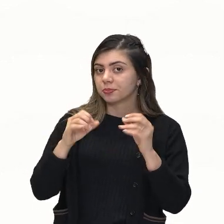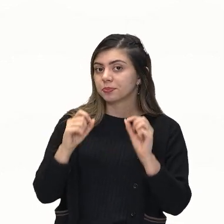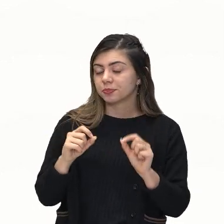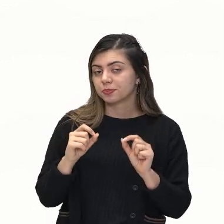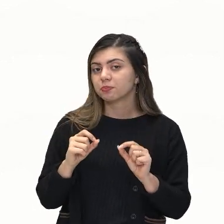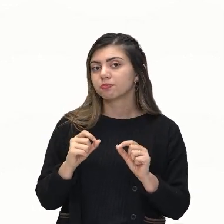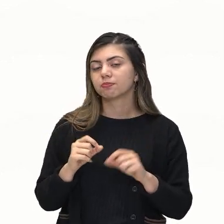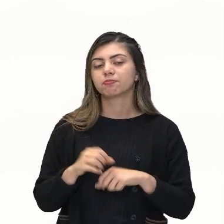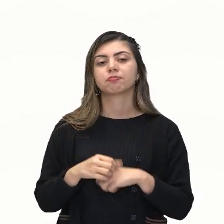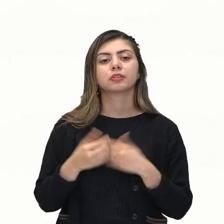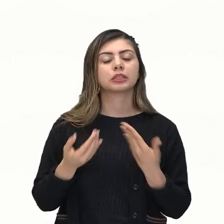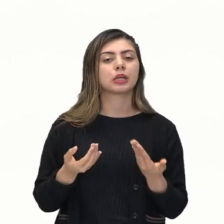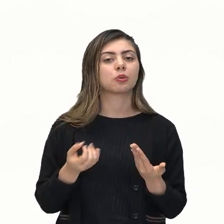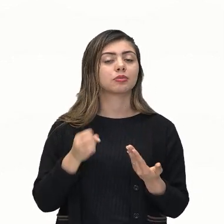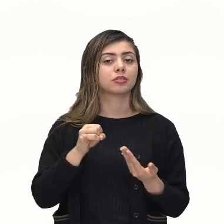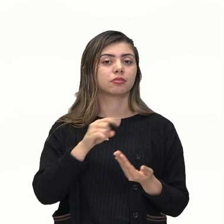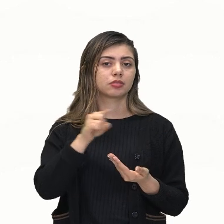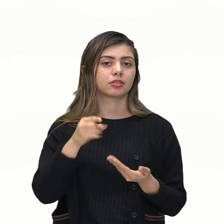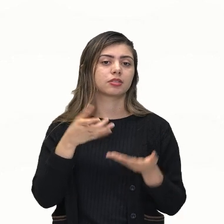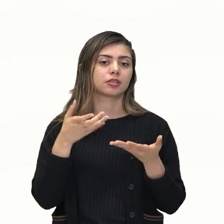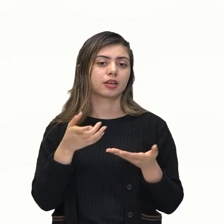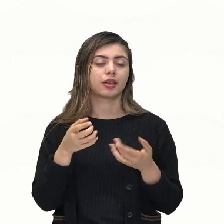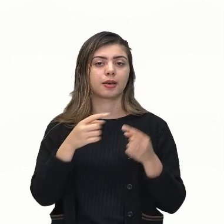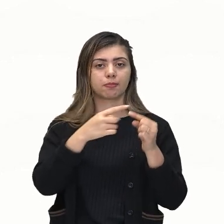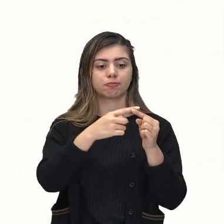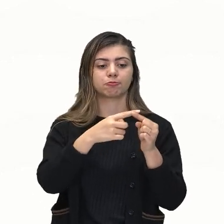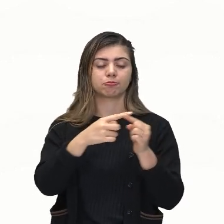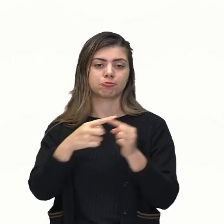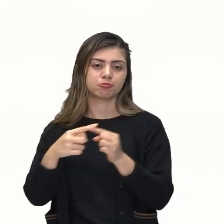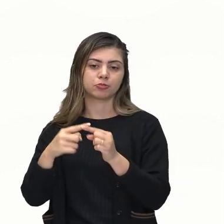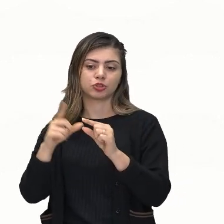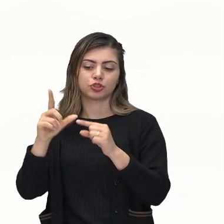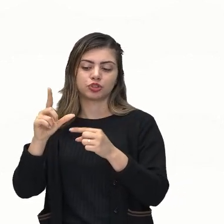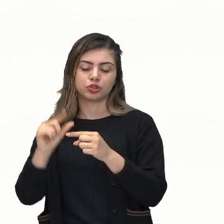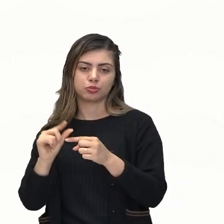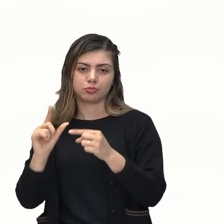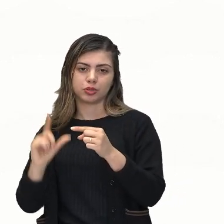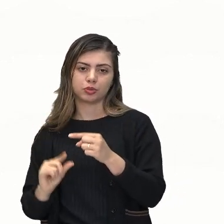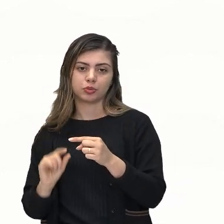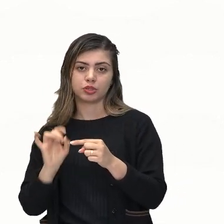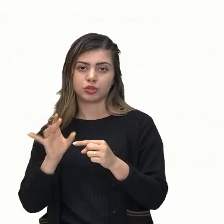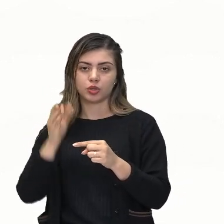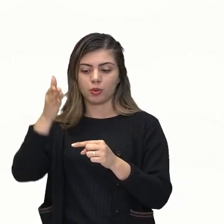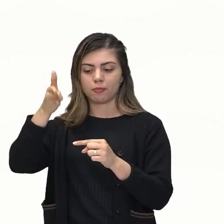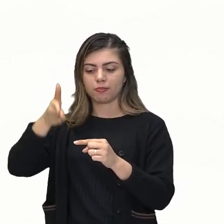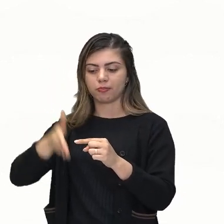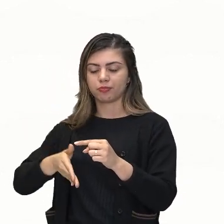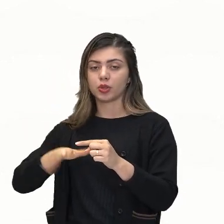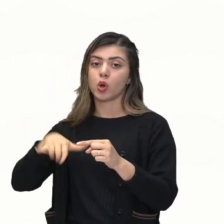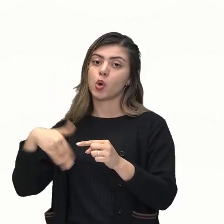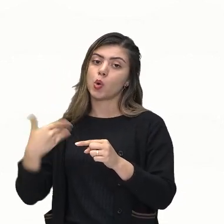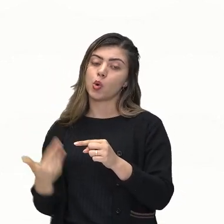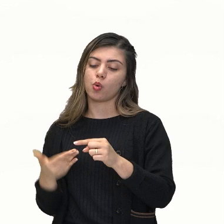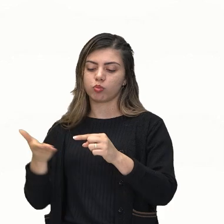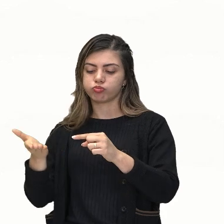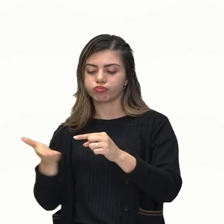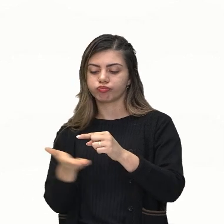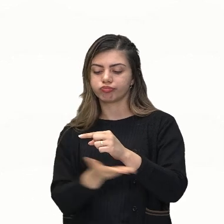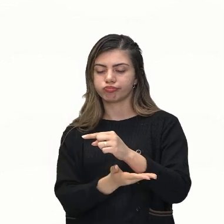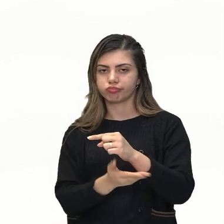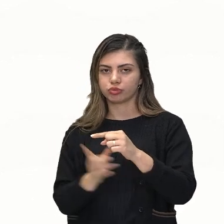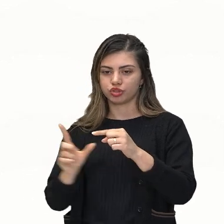Para você simplificar, você só pode fazer isso na vertical ou na